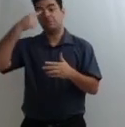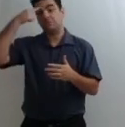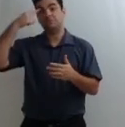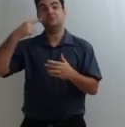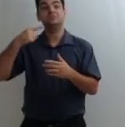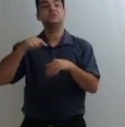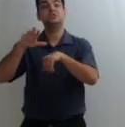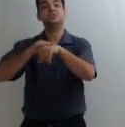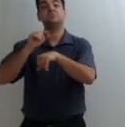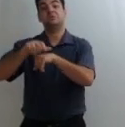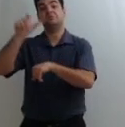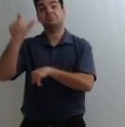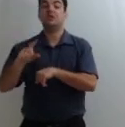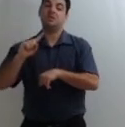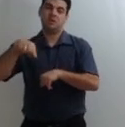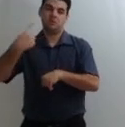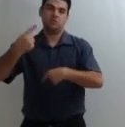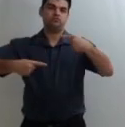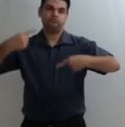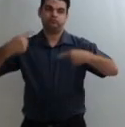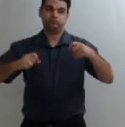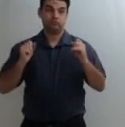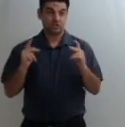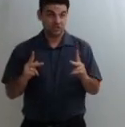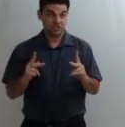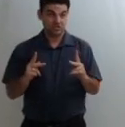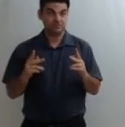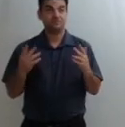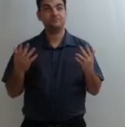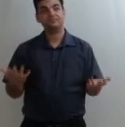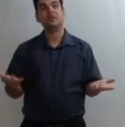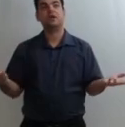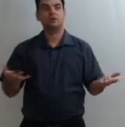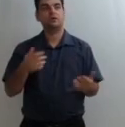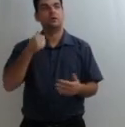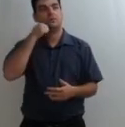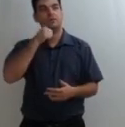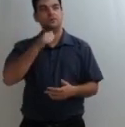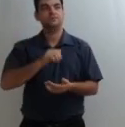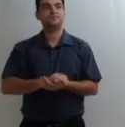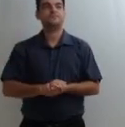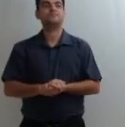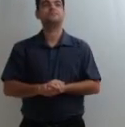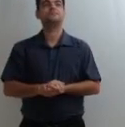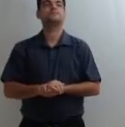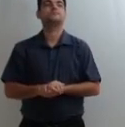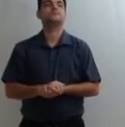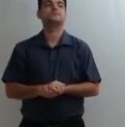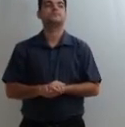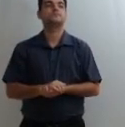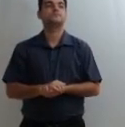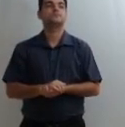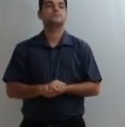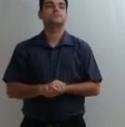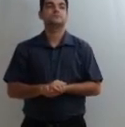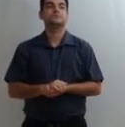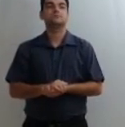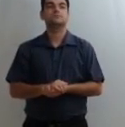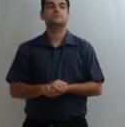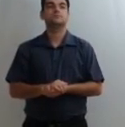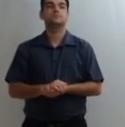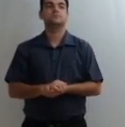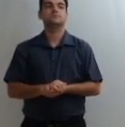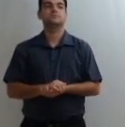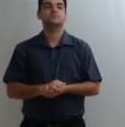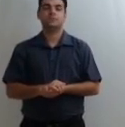fica melhor. Com o meu voto, ministra Laurita. Senhor presidente, ministra Laurita, só uma observação, até tendo em vista